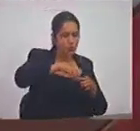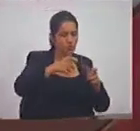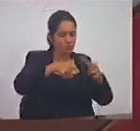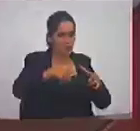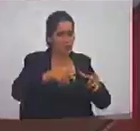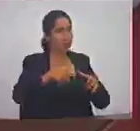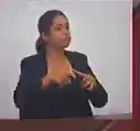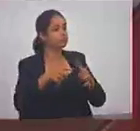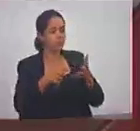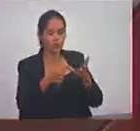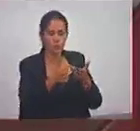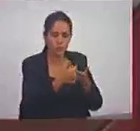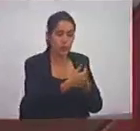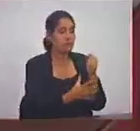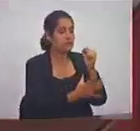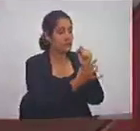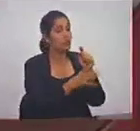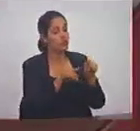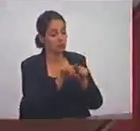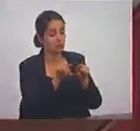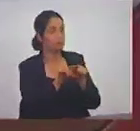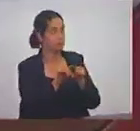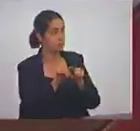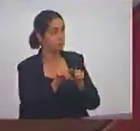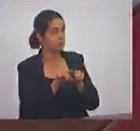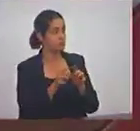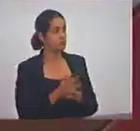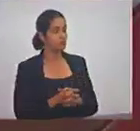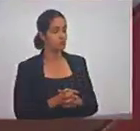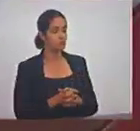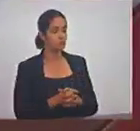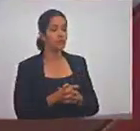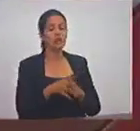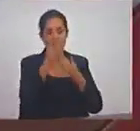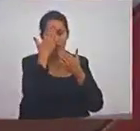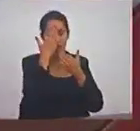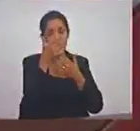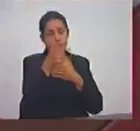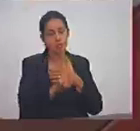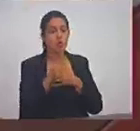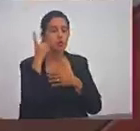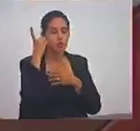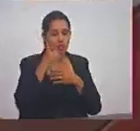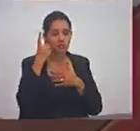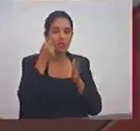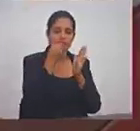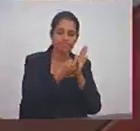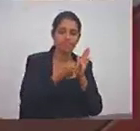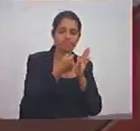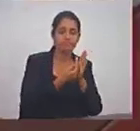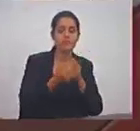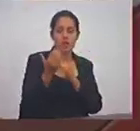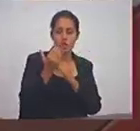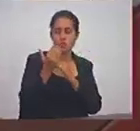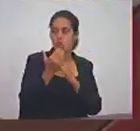segurança para as pessoas deficientes. Então, nós só temos aqui, mais uma vez, de agradecer o deputado Carlão, do seu empenho, repetindo um pedido